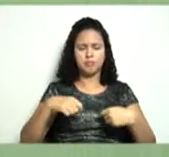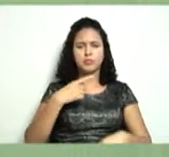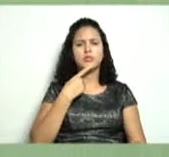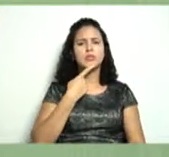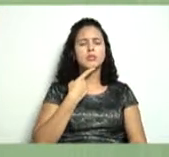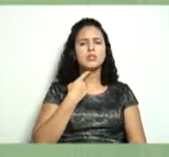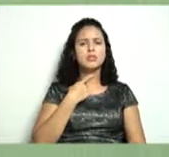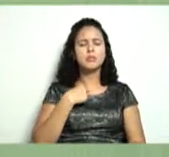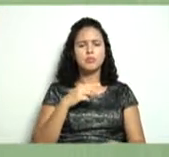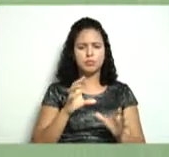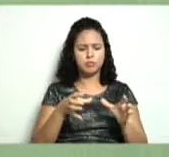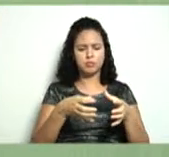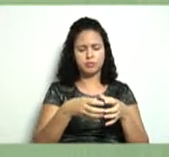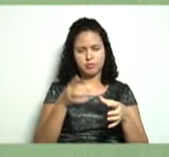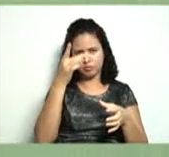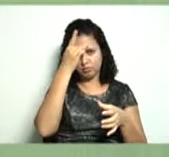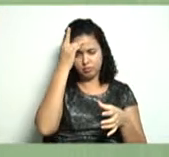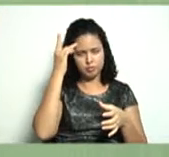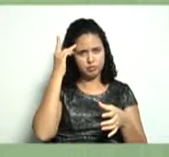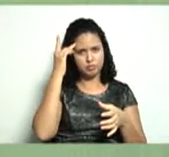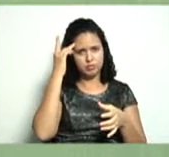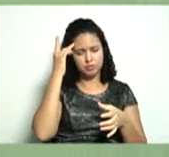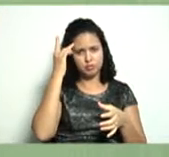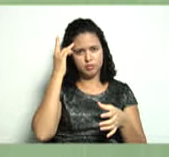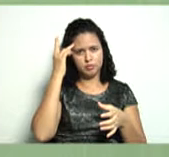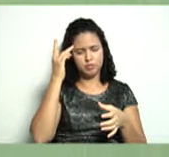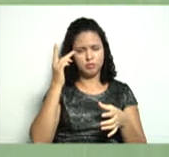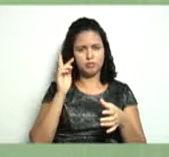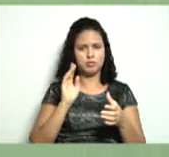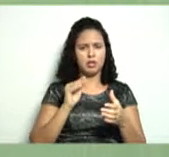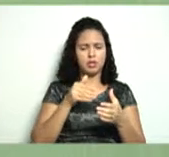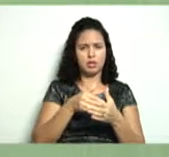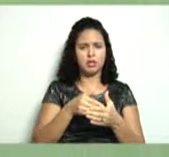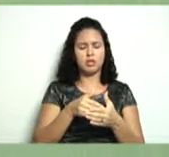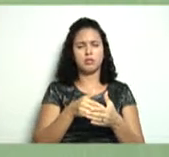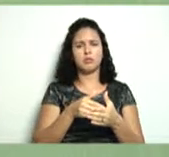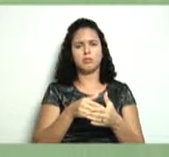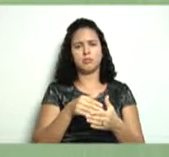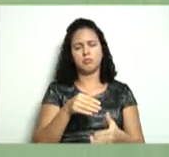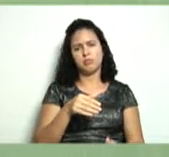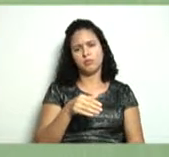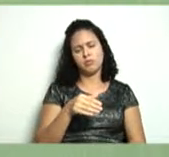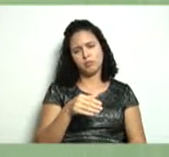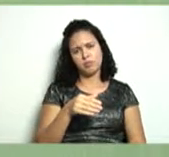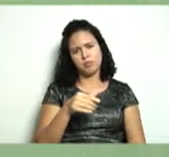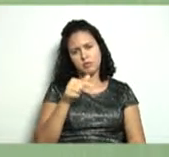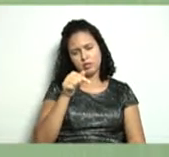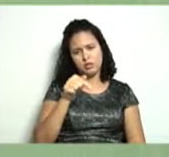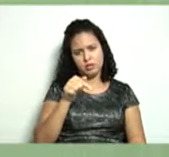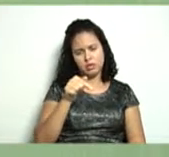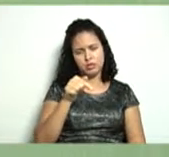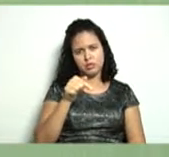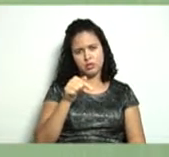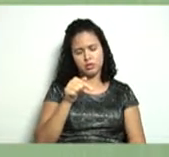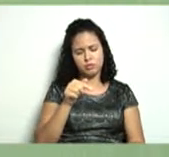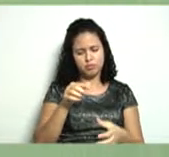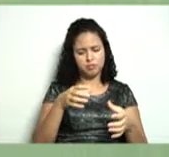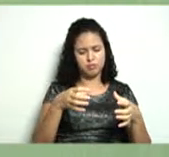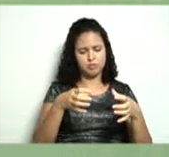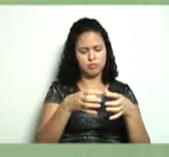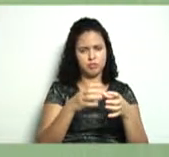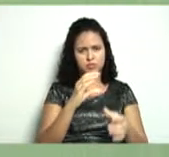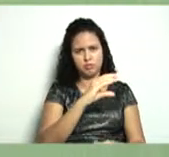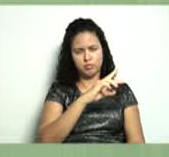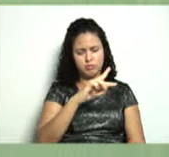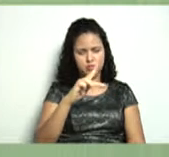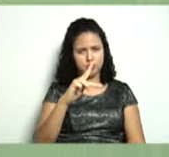de um grupo de pessoas, que deve ser um número mínimo, alternativa A, de 7 para as cooperativas de trabalho e